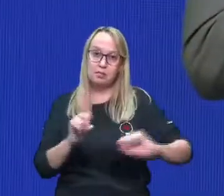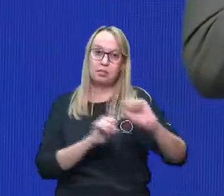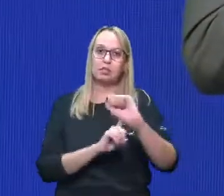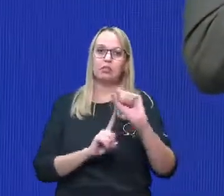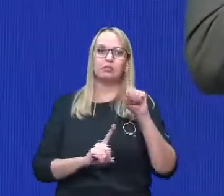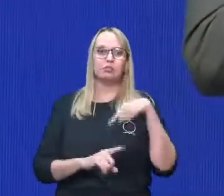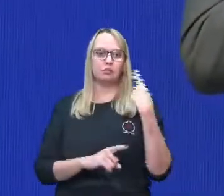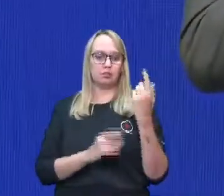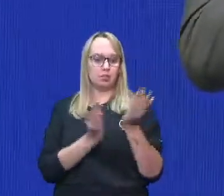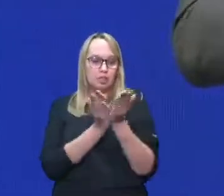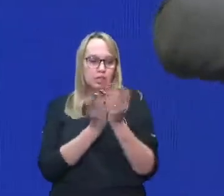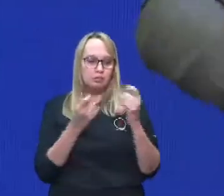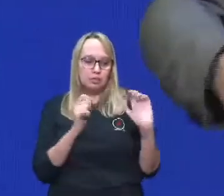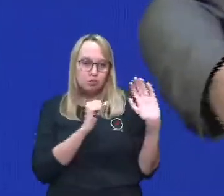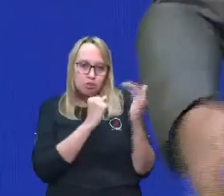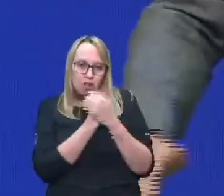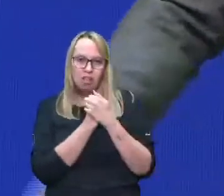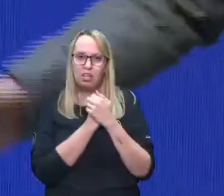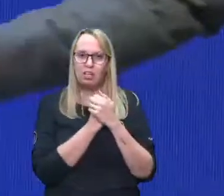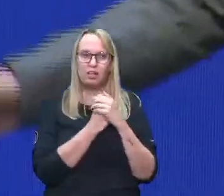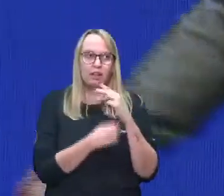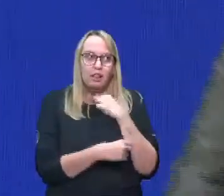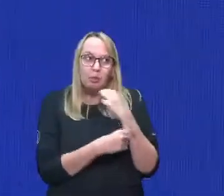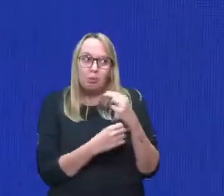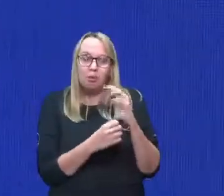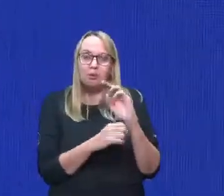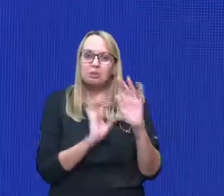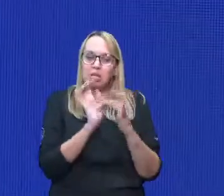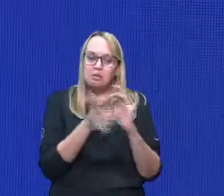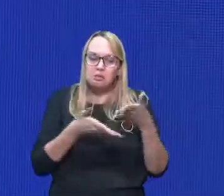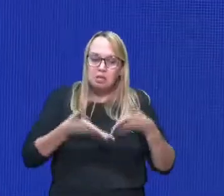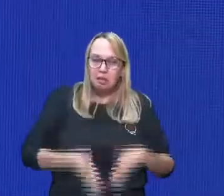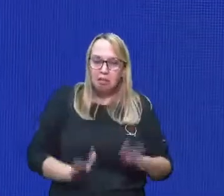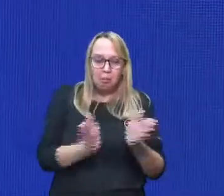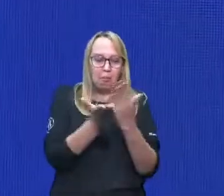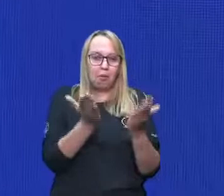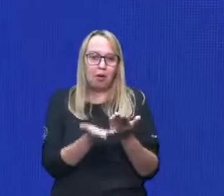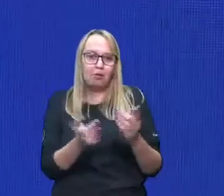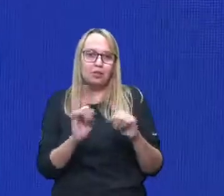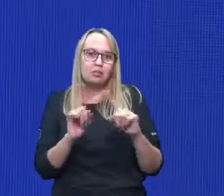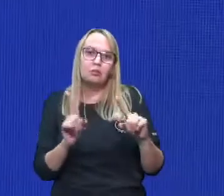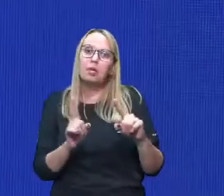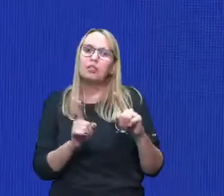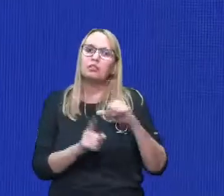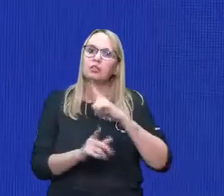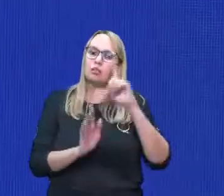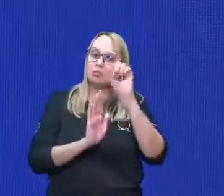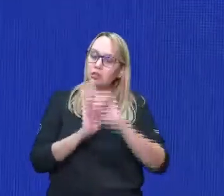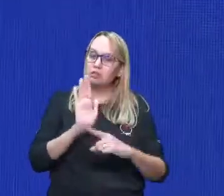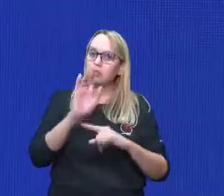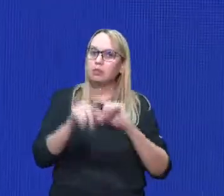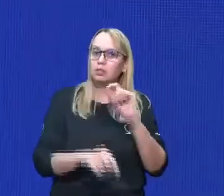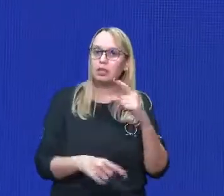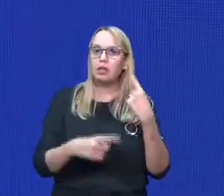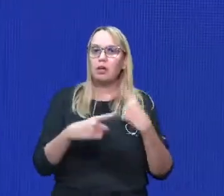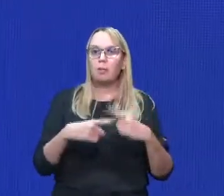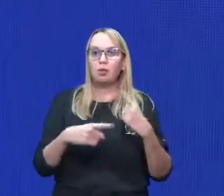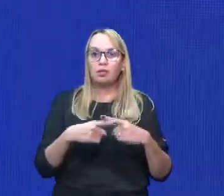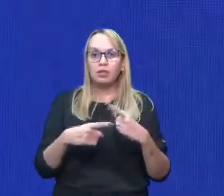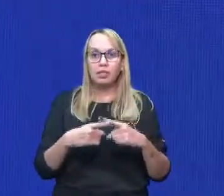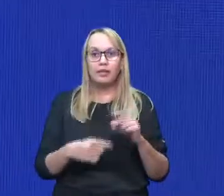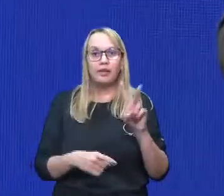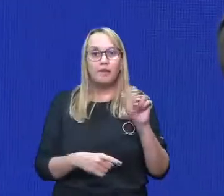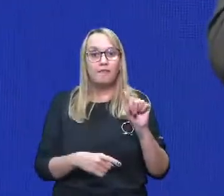que esconder. Não, eu não posso. E Jesus nasceu pobrinho na manjedoura. Só esquece de ler o texto que diz, porque não havia vaga